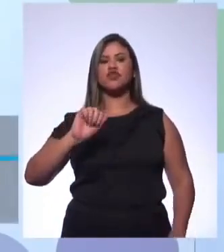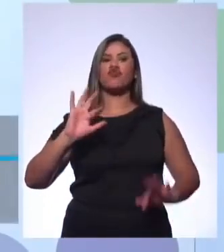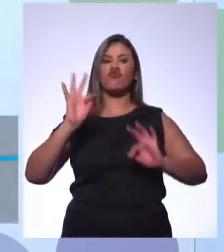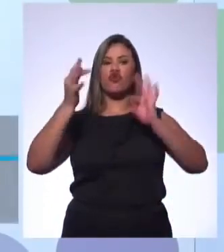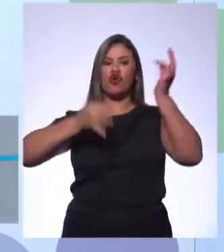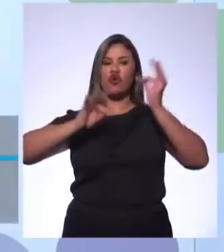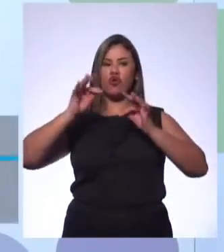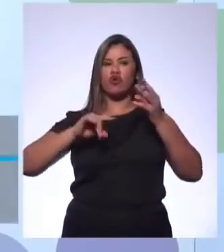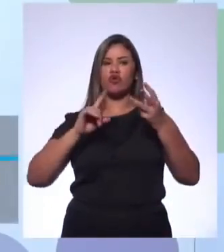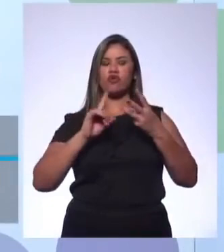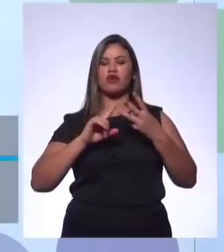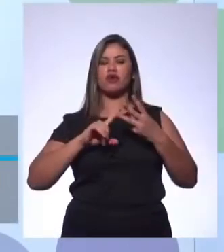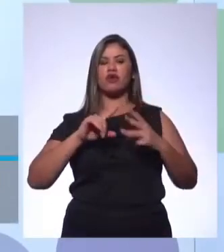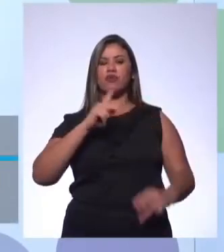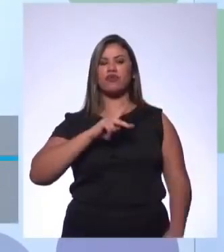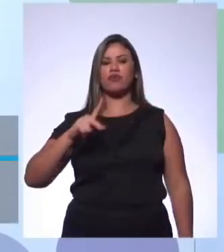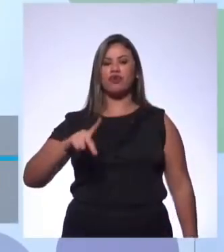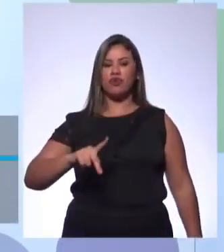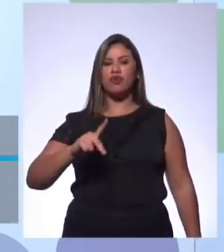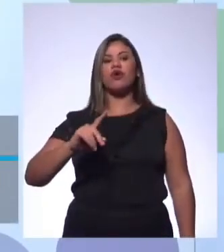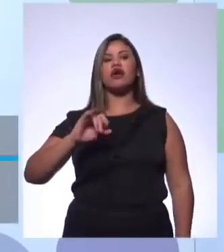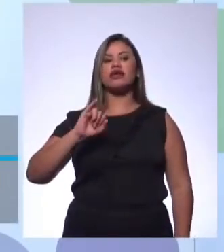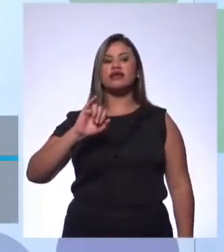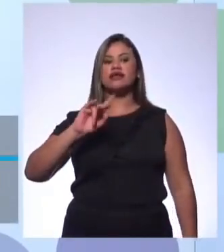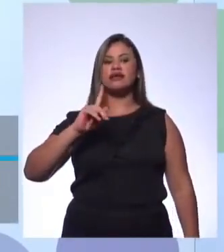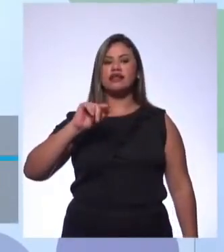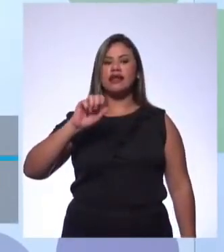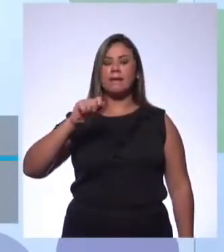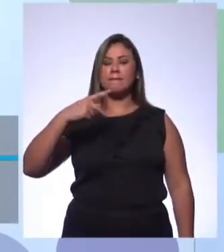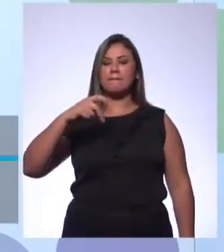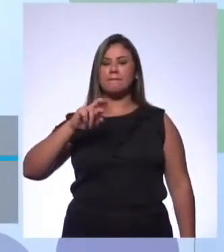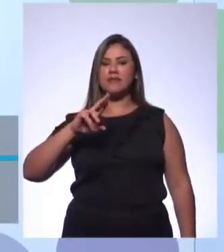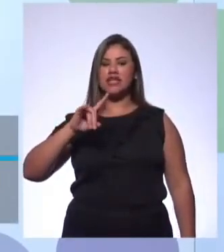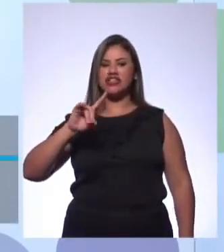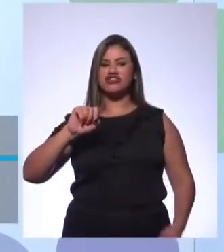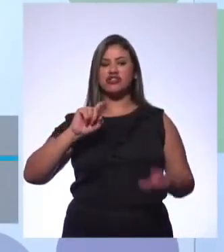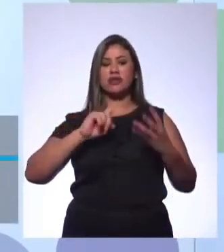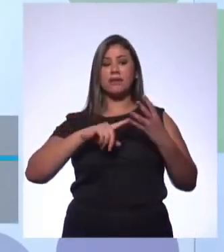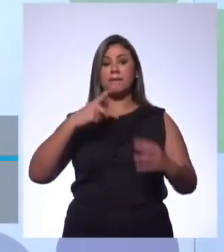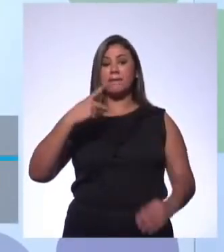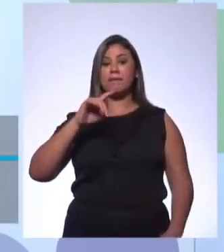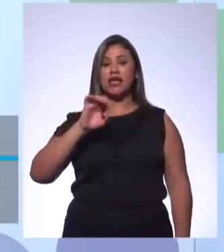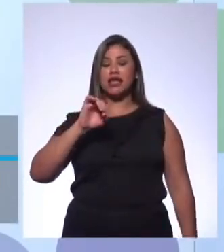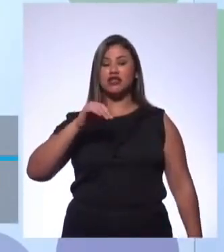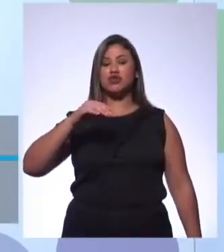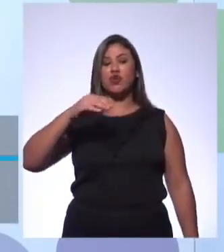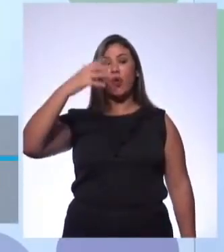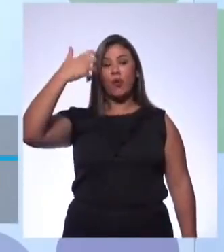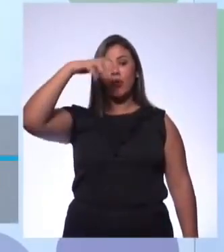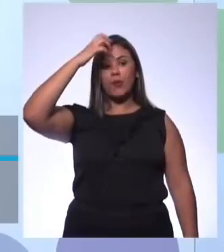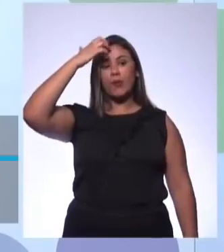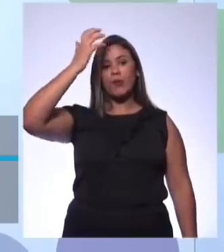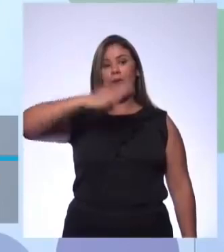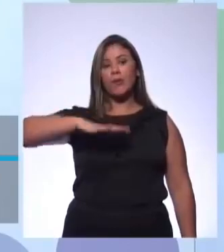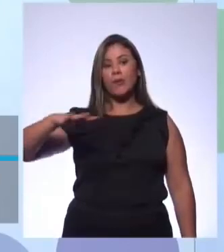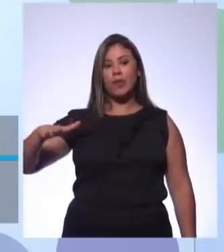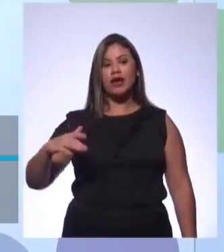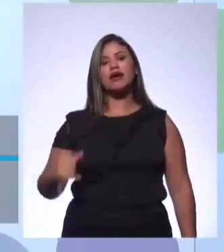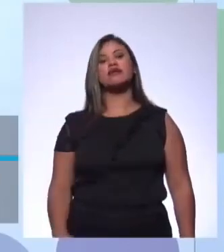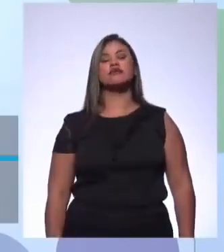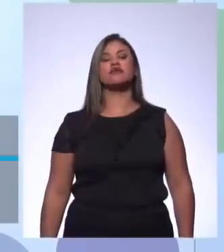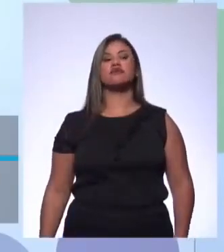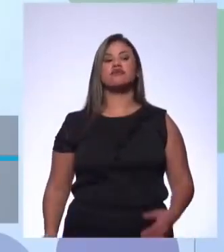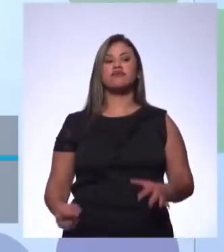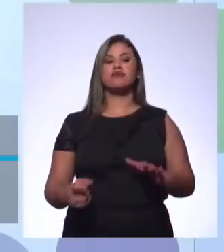fala A Ilha Perdida, o Pedro, Nossa. Pequeno Príncipe, deixa eu ver, mas alguns ainda não se